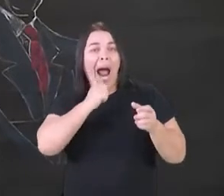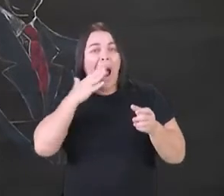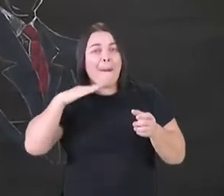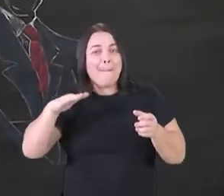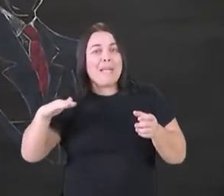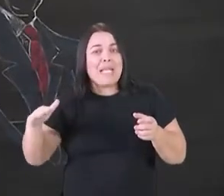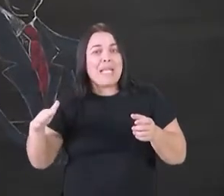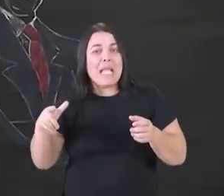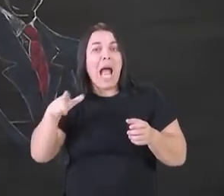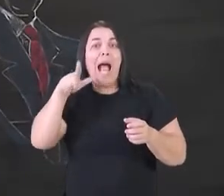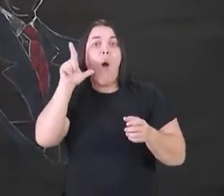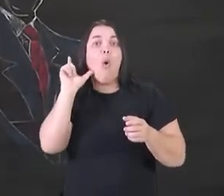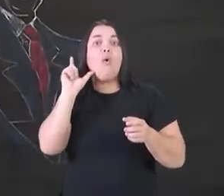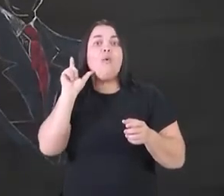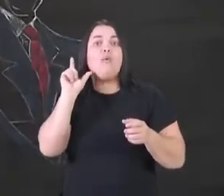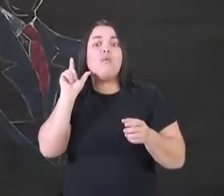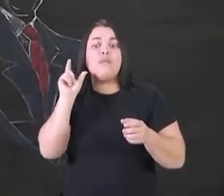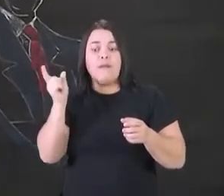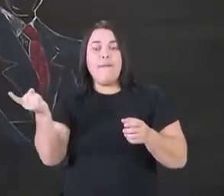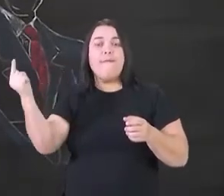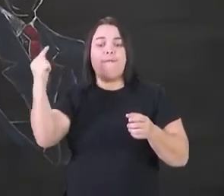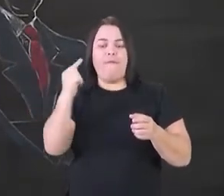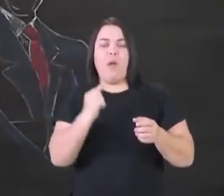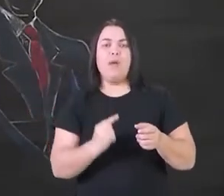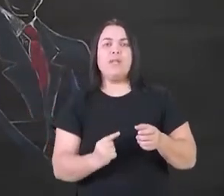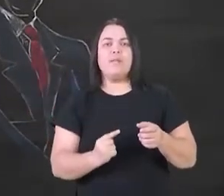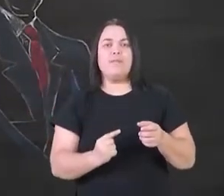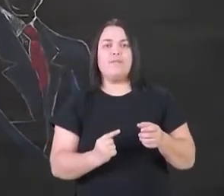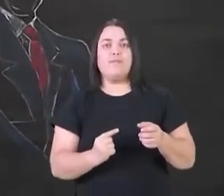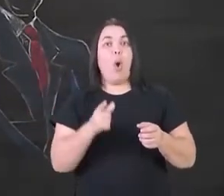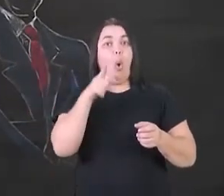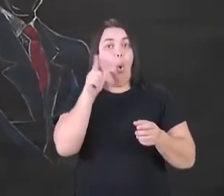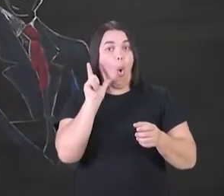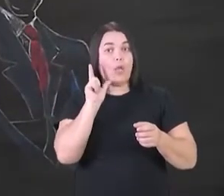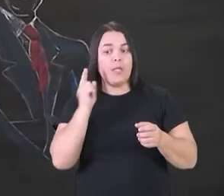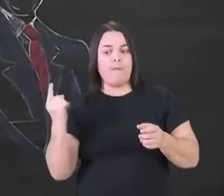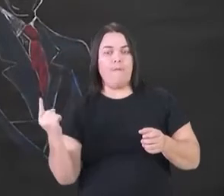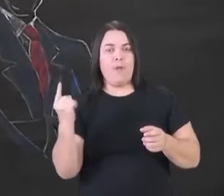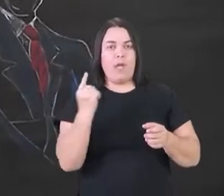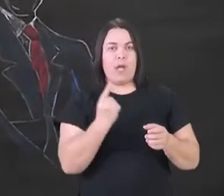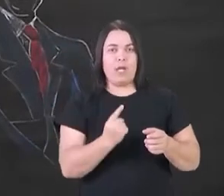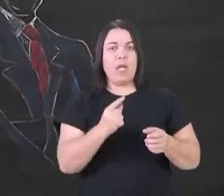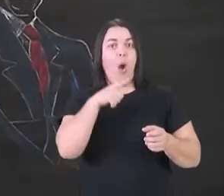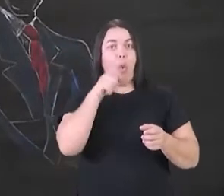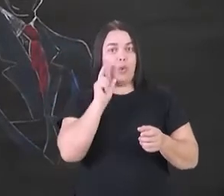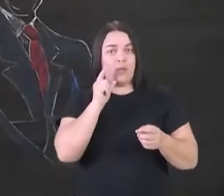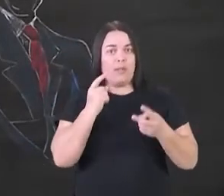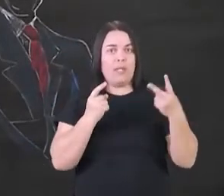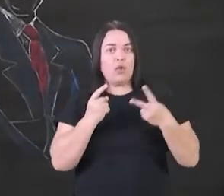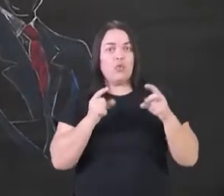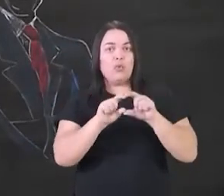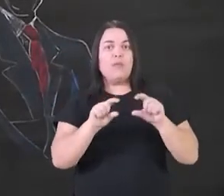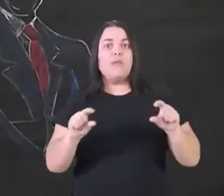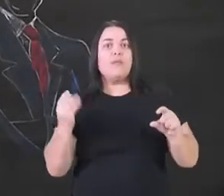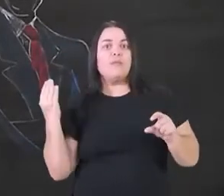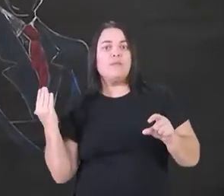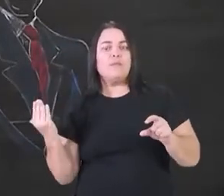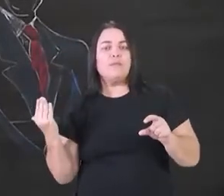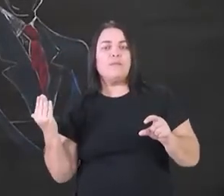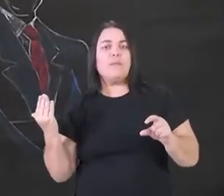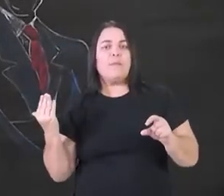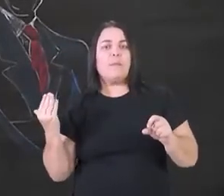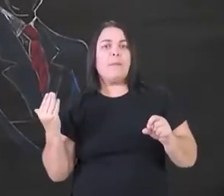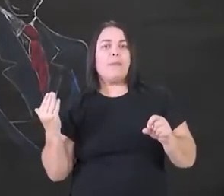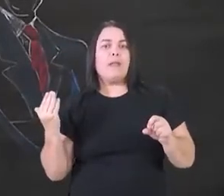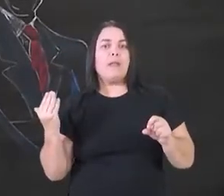menina ontem, o que ela fez? Ela veio aqui. Então, a menina veio aqui ontem. Eu tenho uma segunda frase. She was very